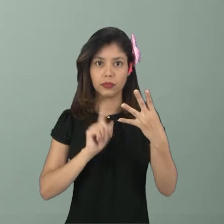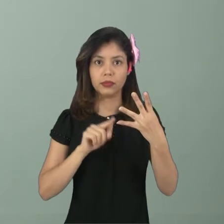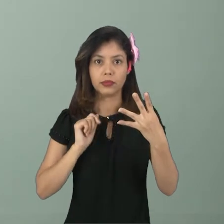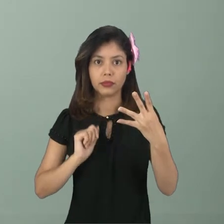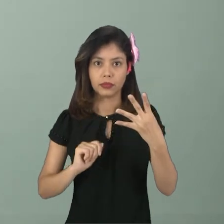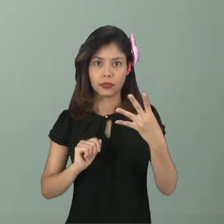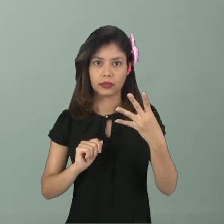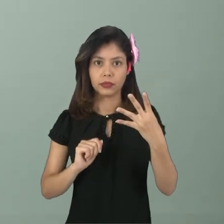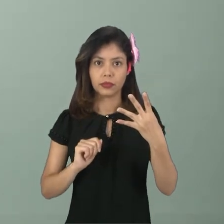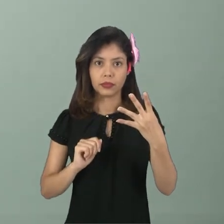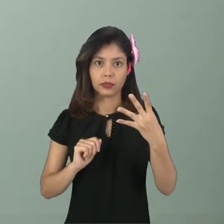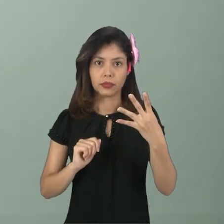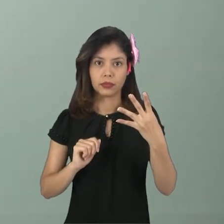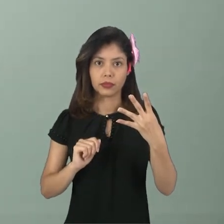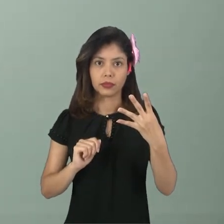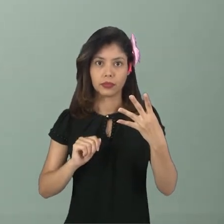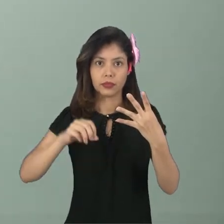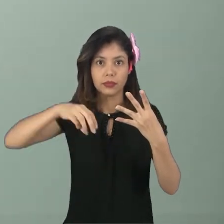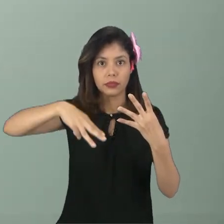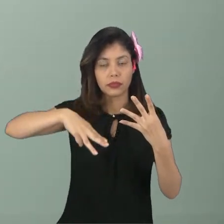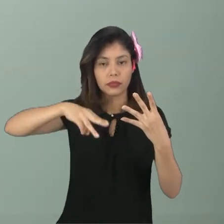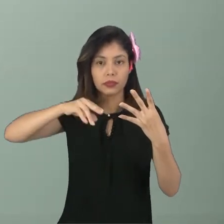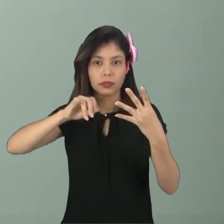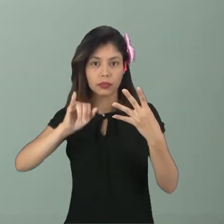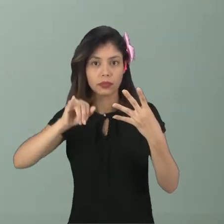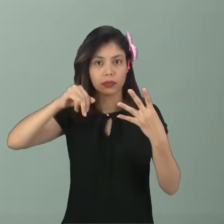e lua